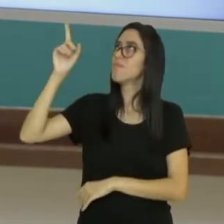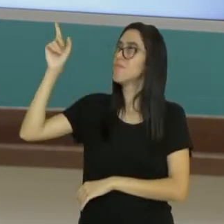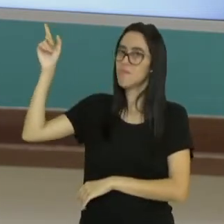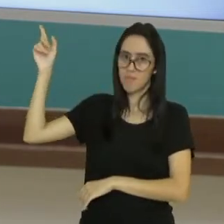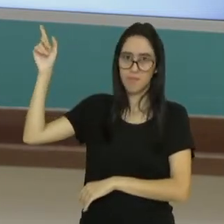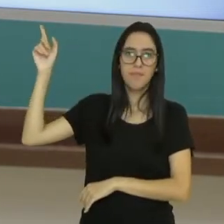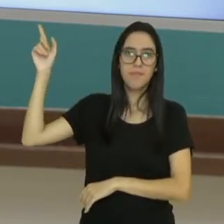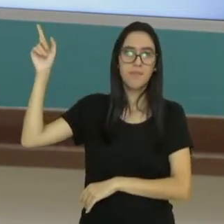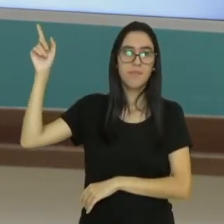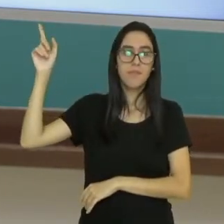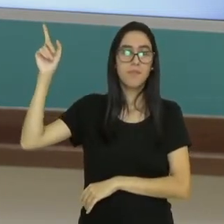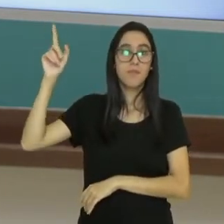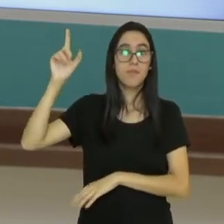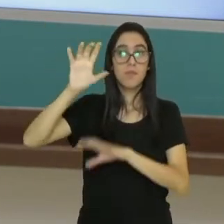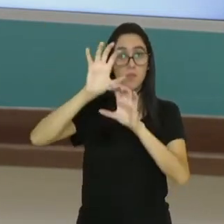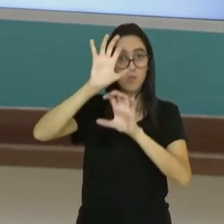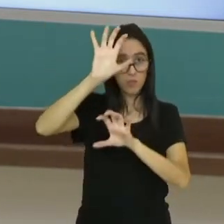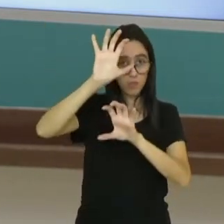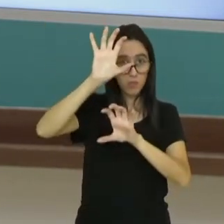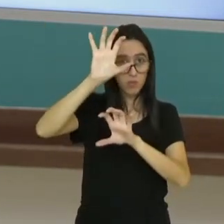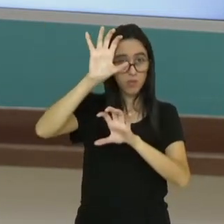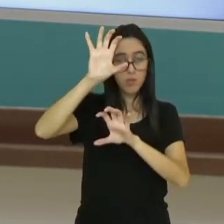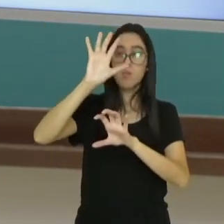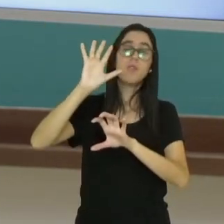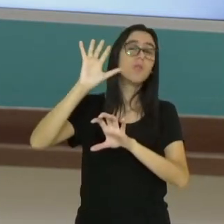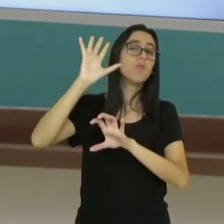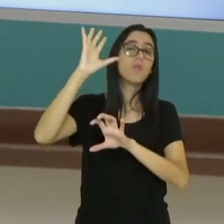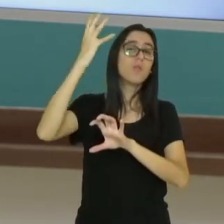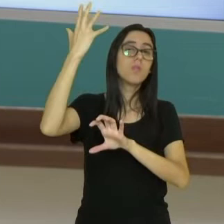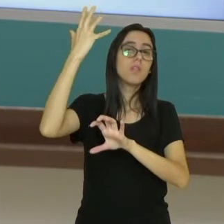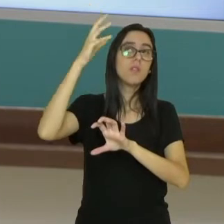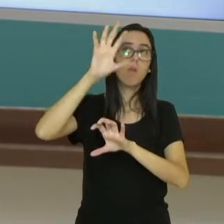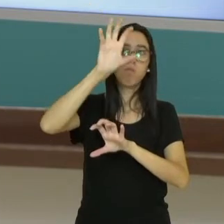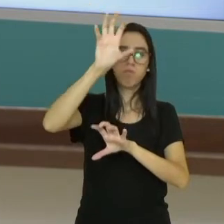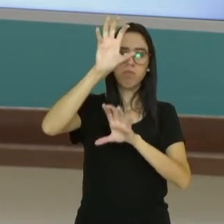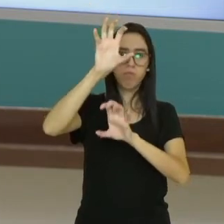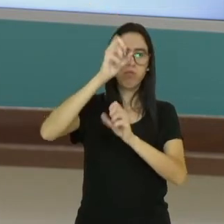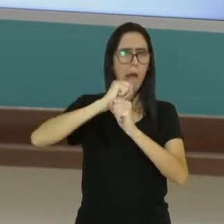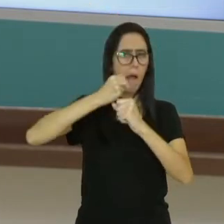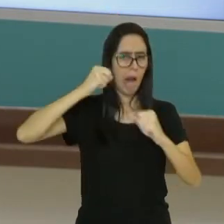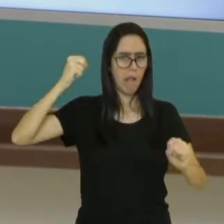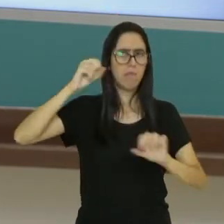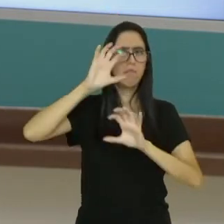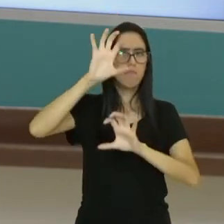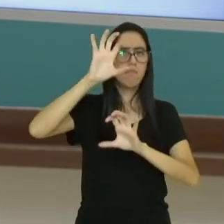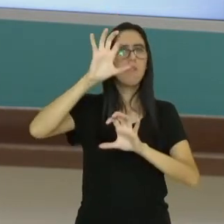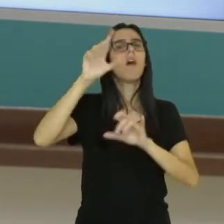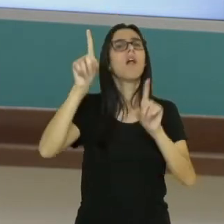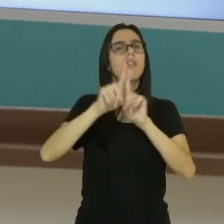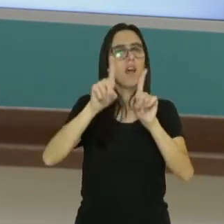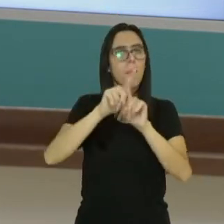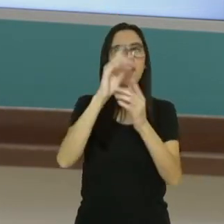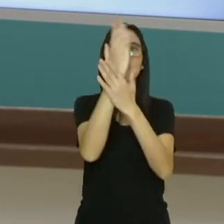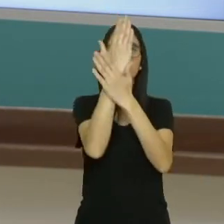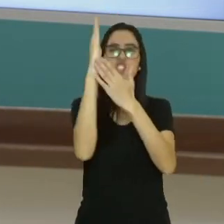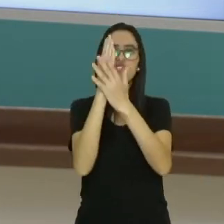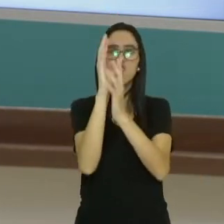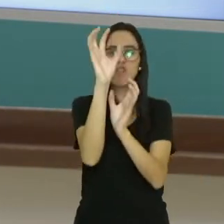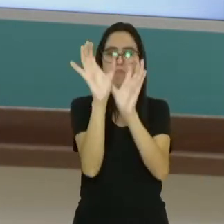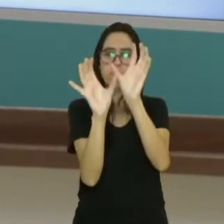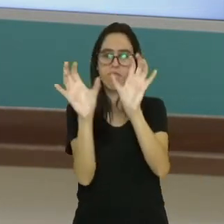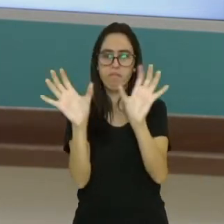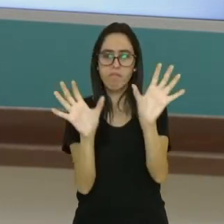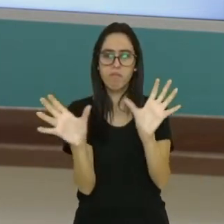e essas duas partes, esses dois grandes continentes, vamos dizer assim, também vão se fragmentar,